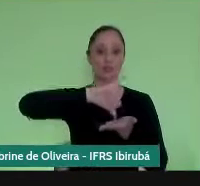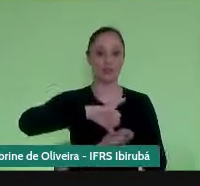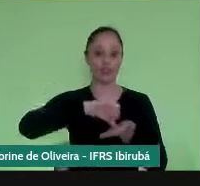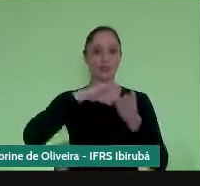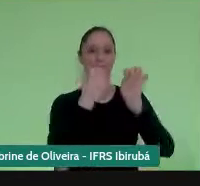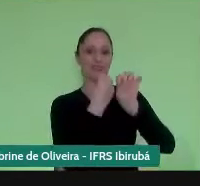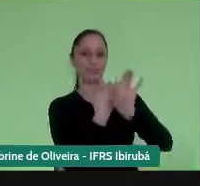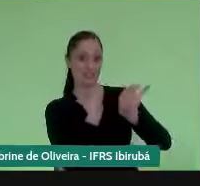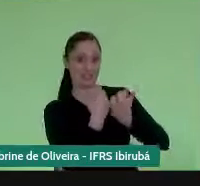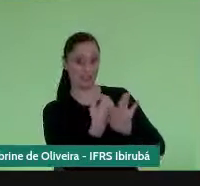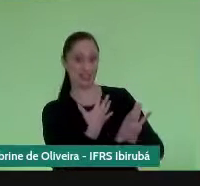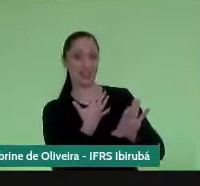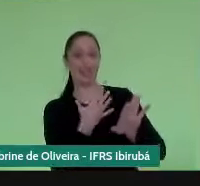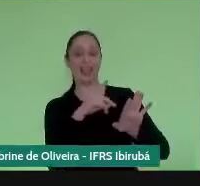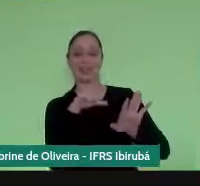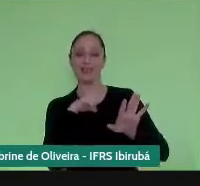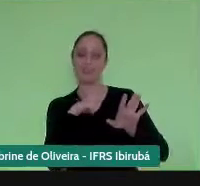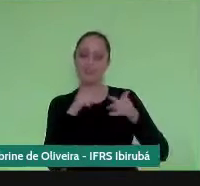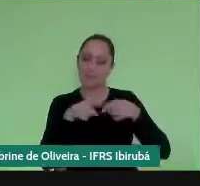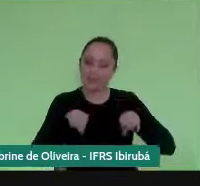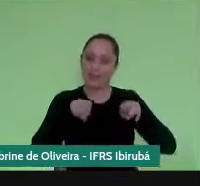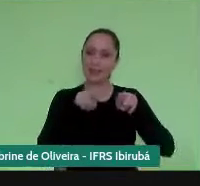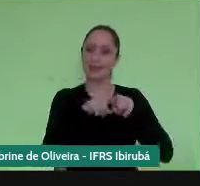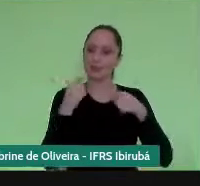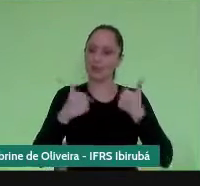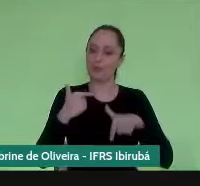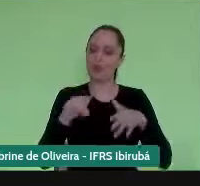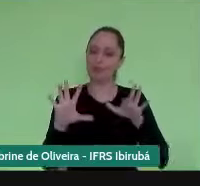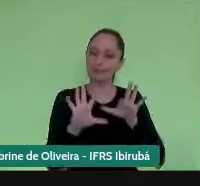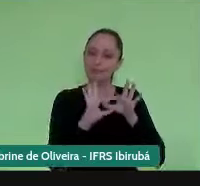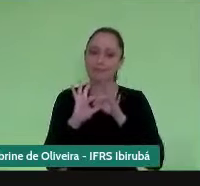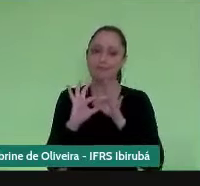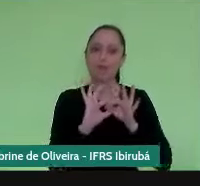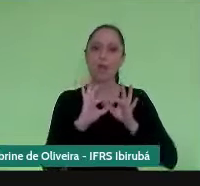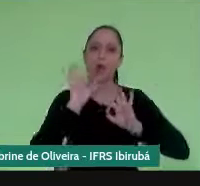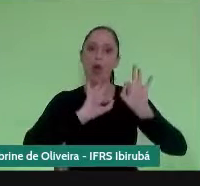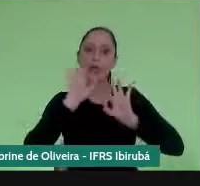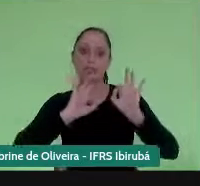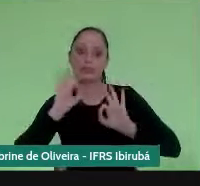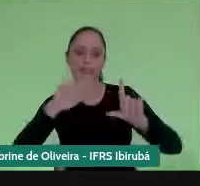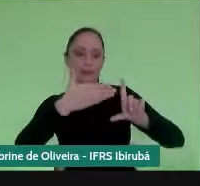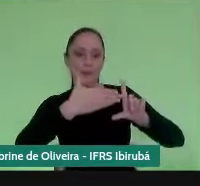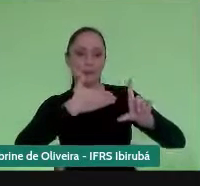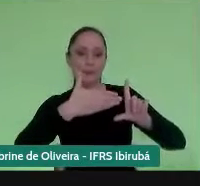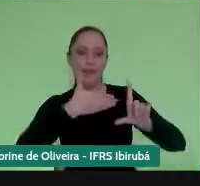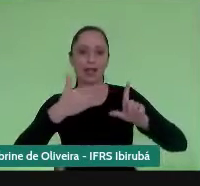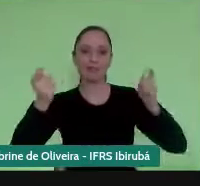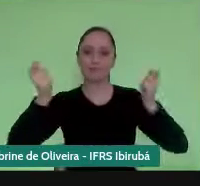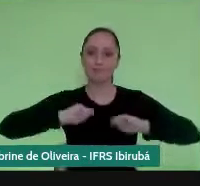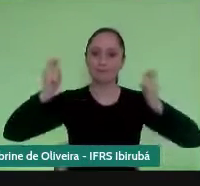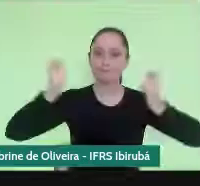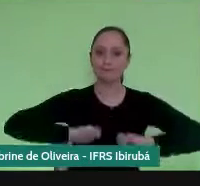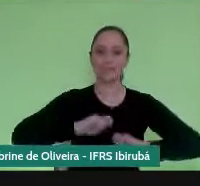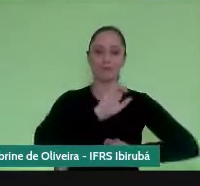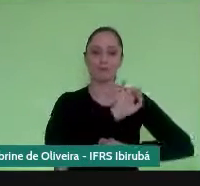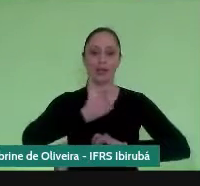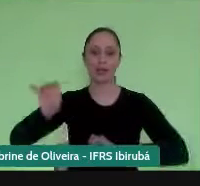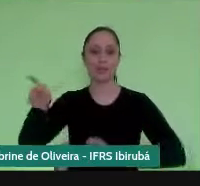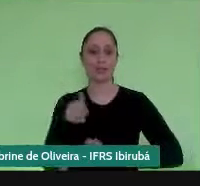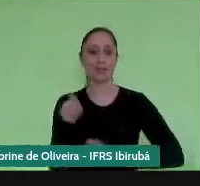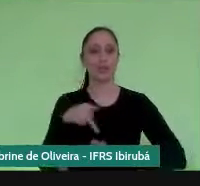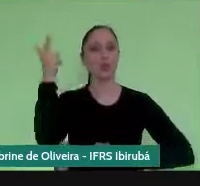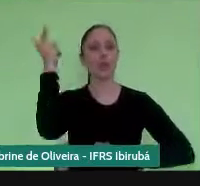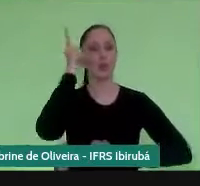houve um trabalho coletivo de construção de salas virtuais de capacitação para que os professores pudessem utilizar